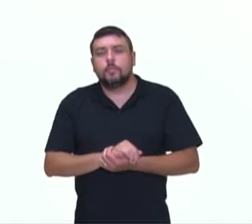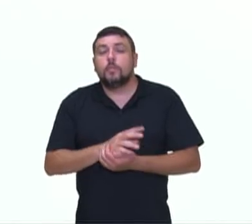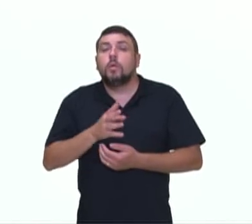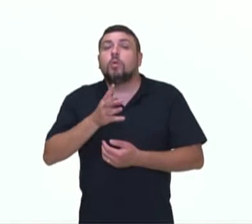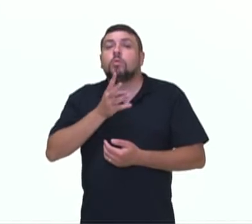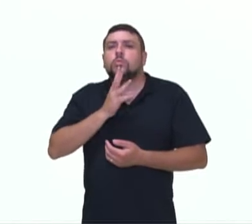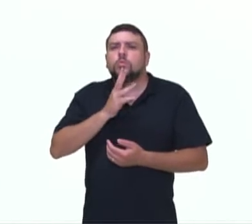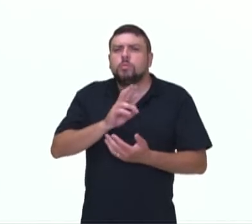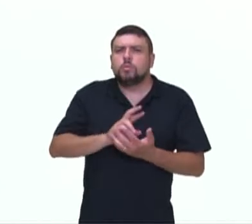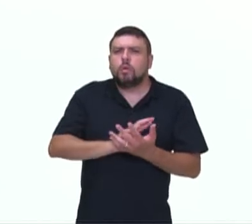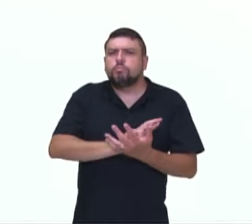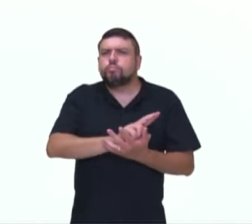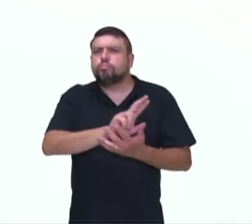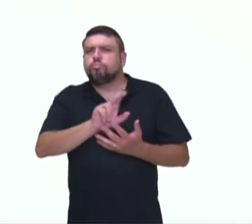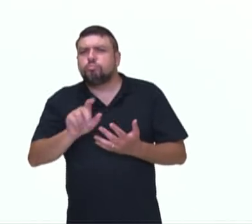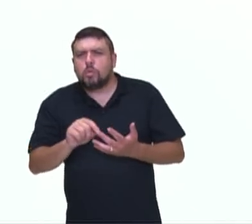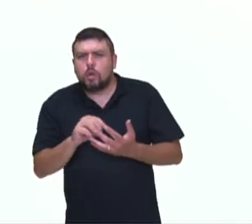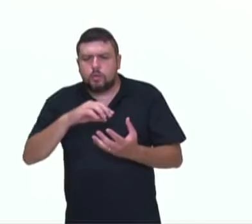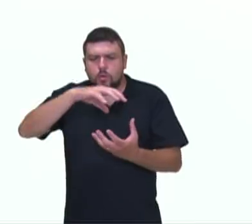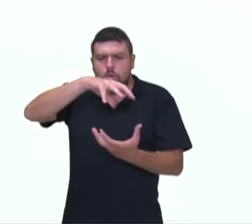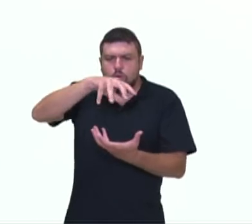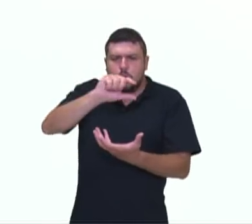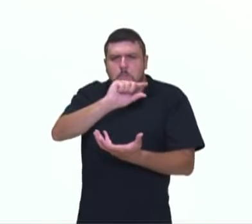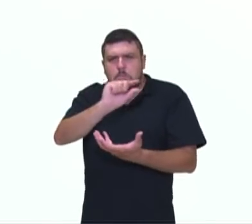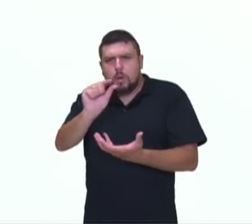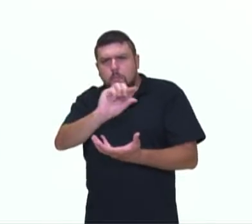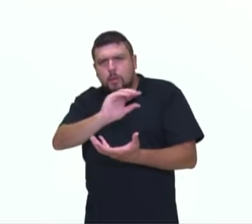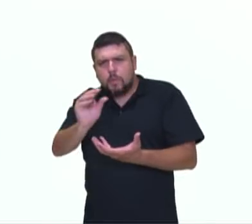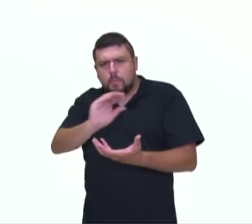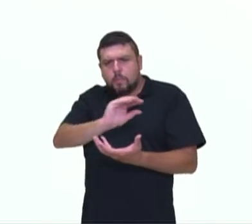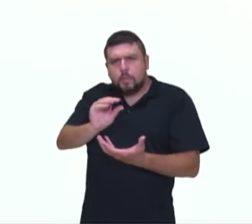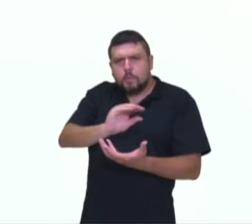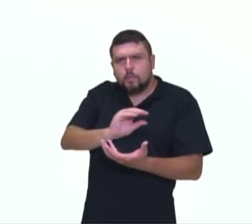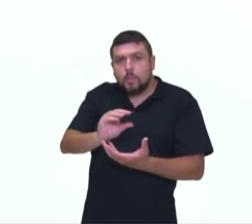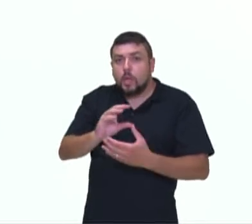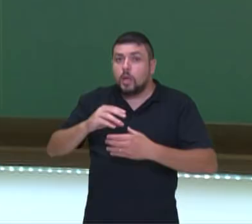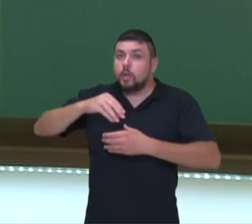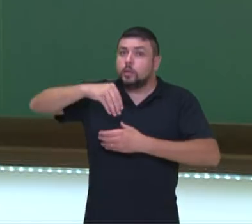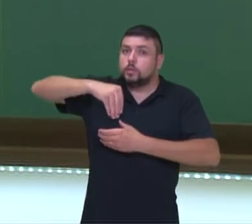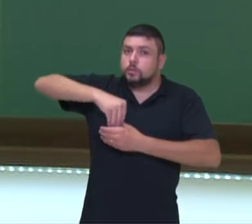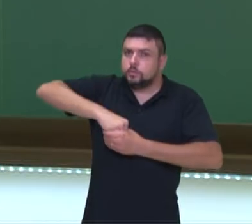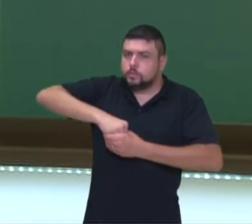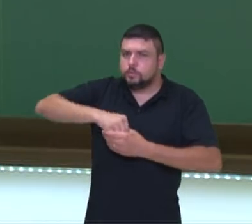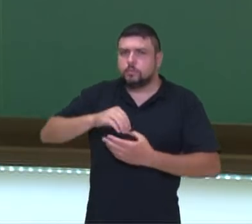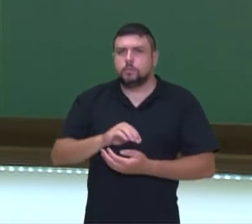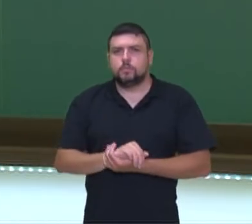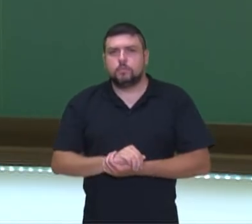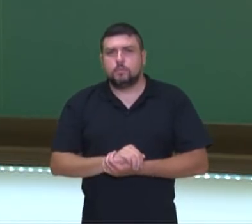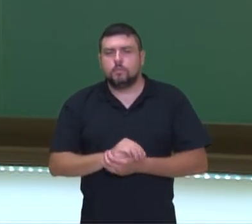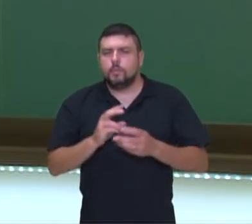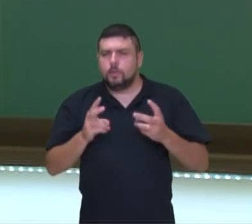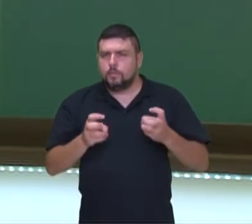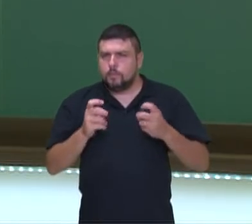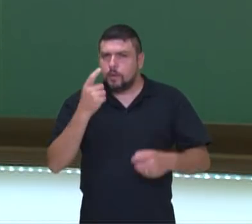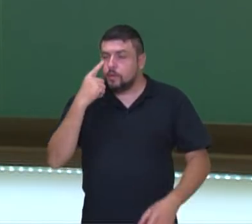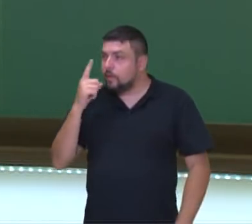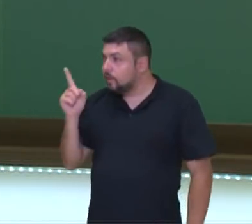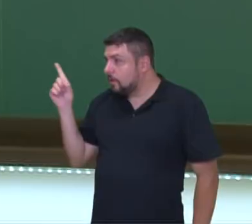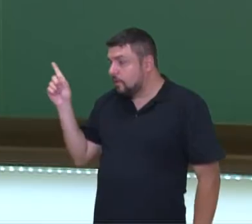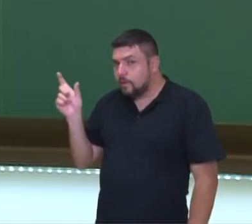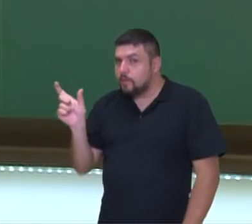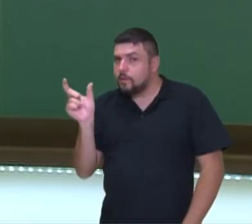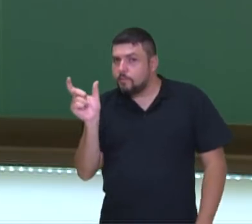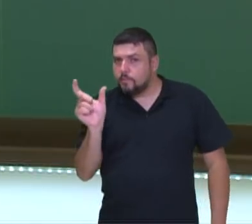diferentes camadas que estruturam o planeta Terra internamente. Então veja a palavra internamente. Se